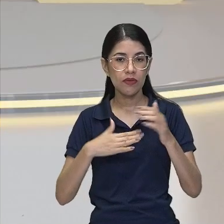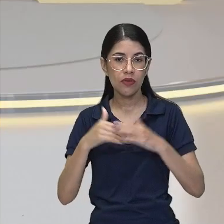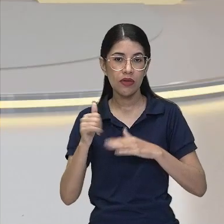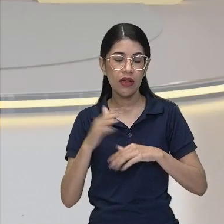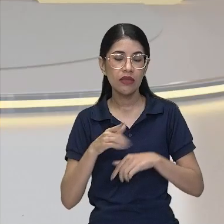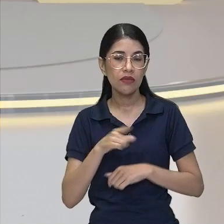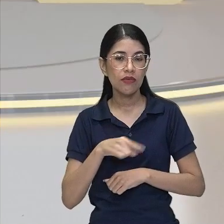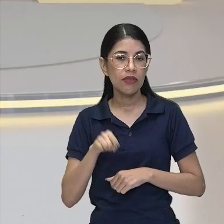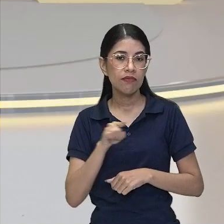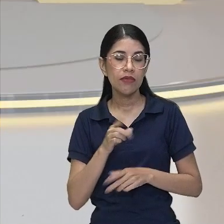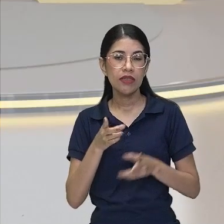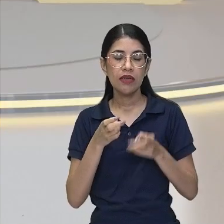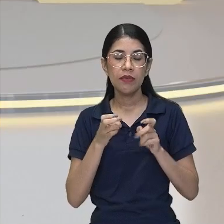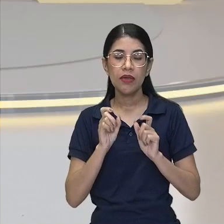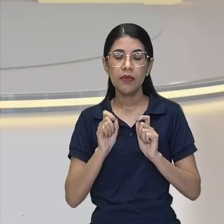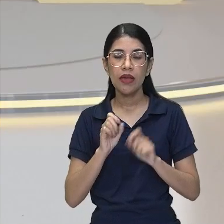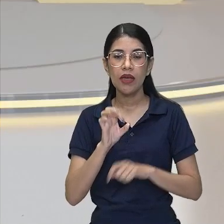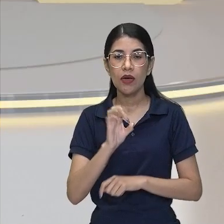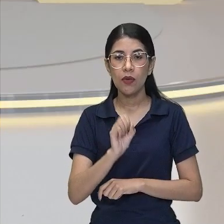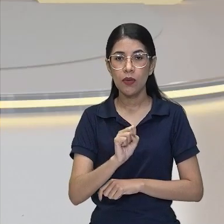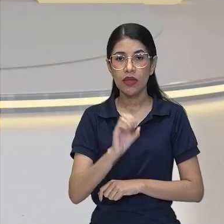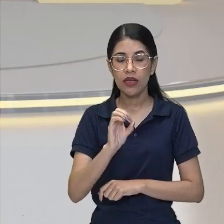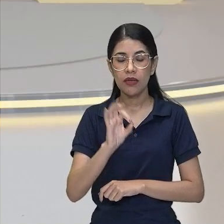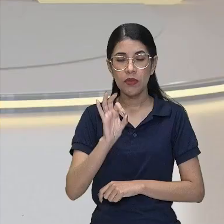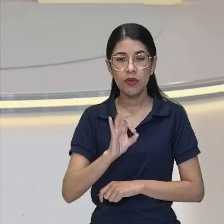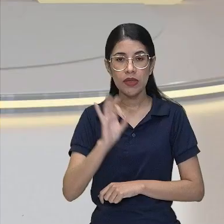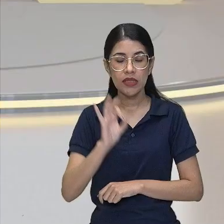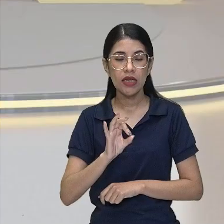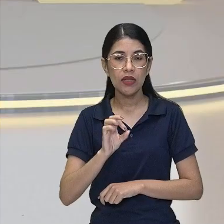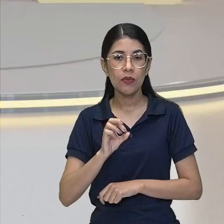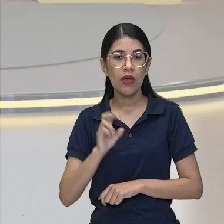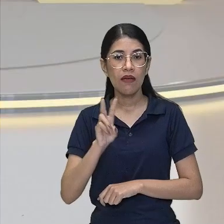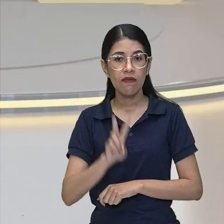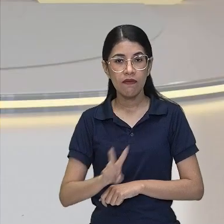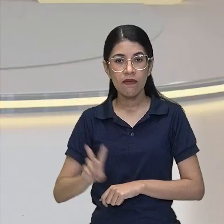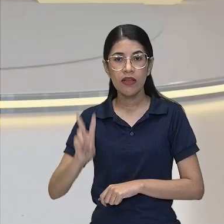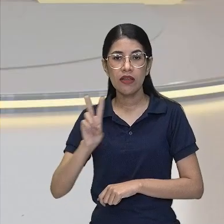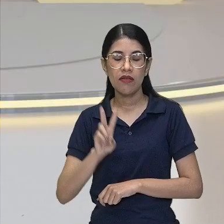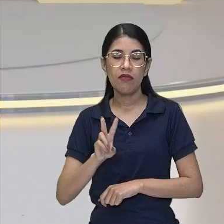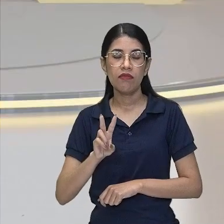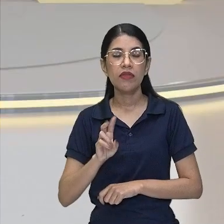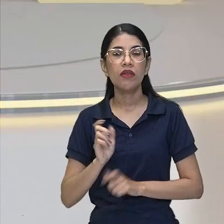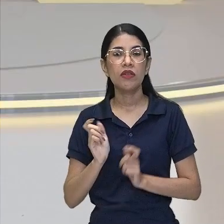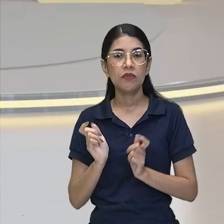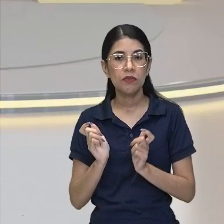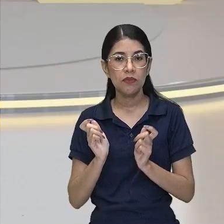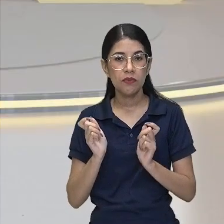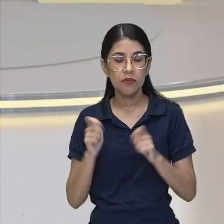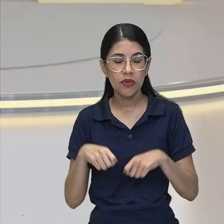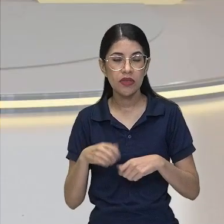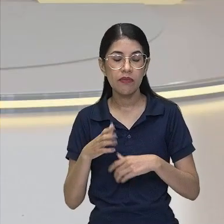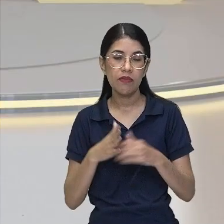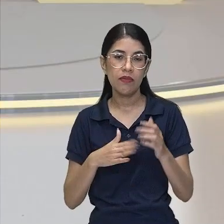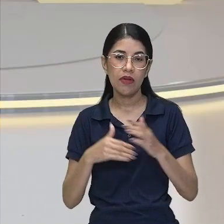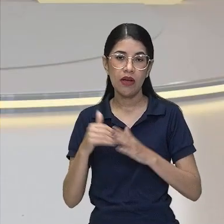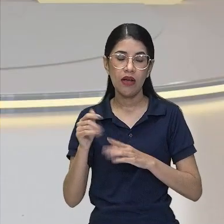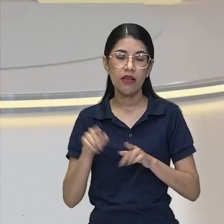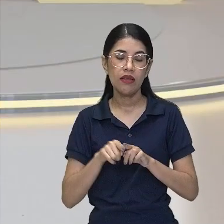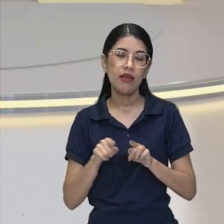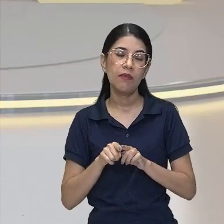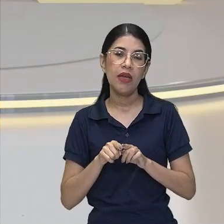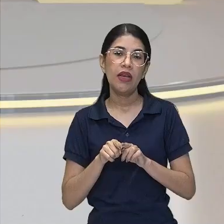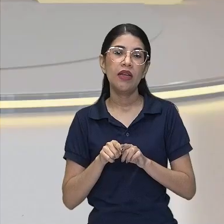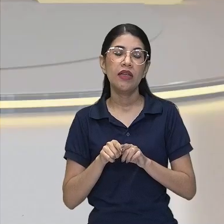aqui com a gente, né? 80% são venezuelanos, então eles são uma mão de obra altamente capacitada, foram absorvidas